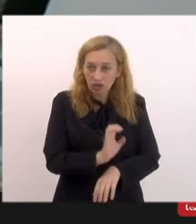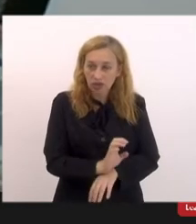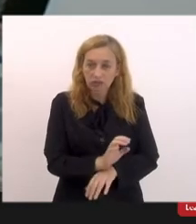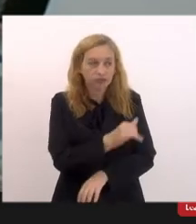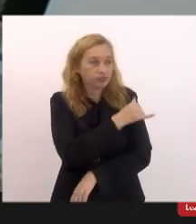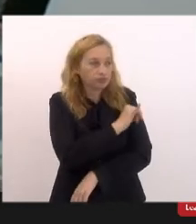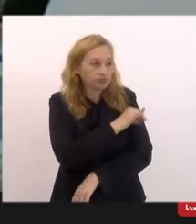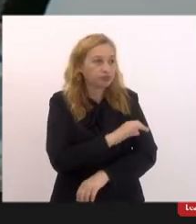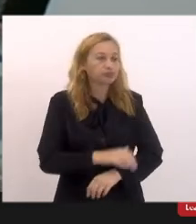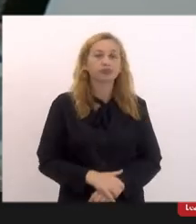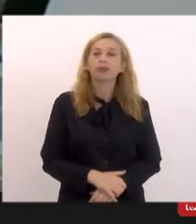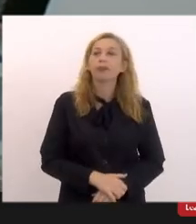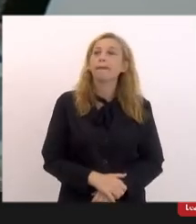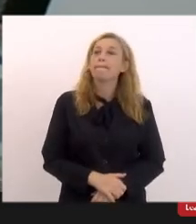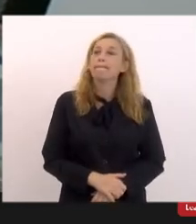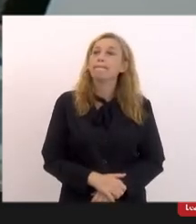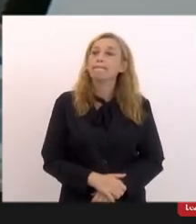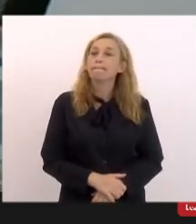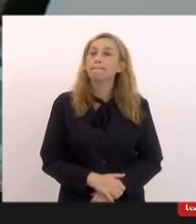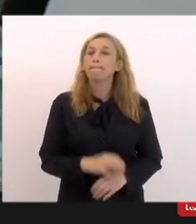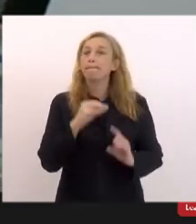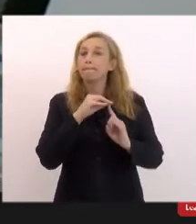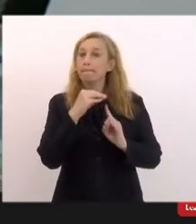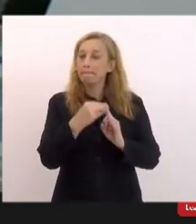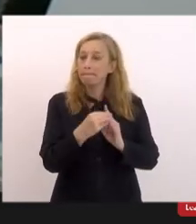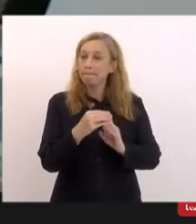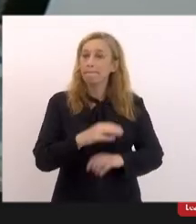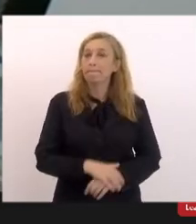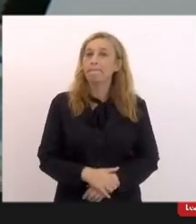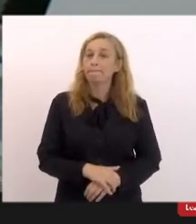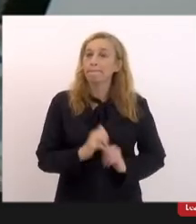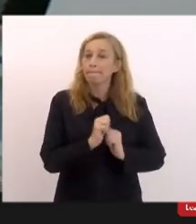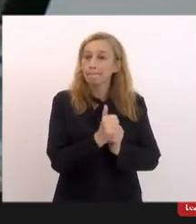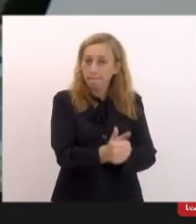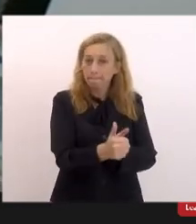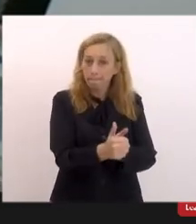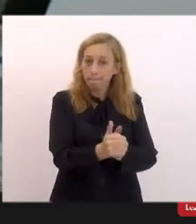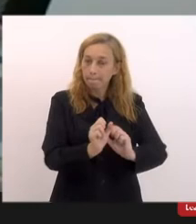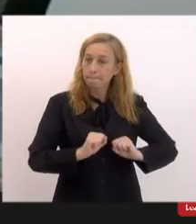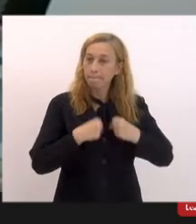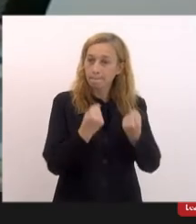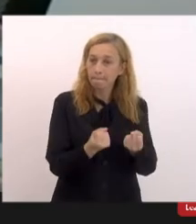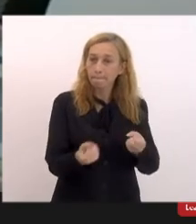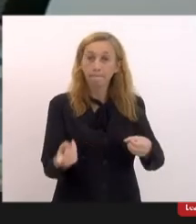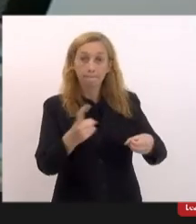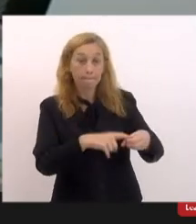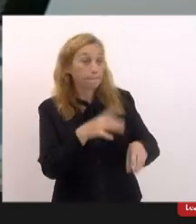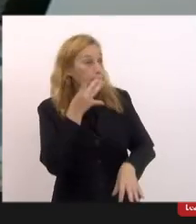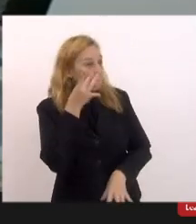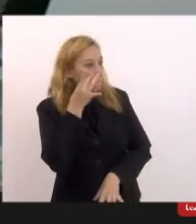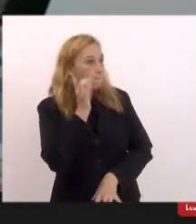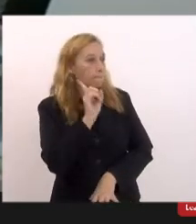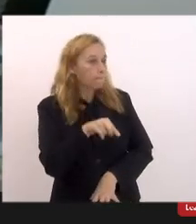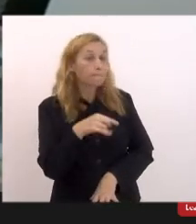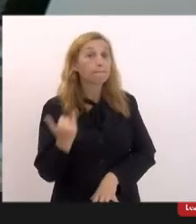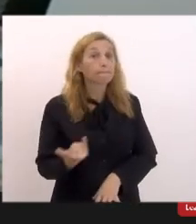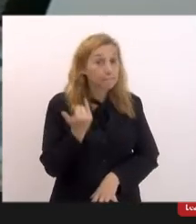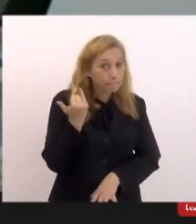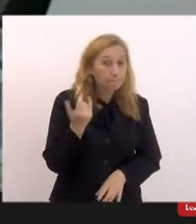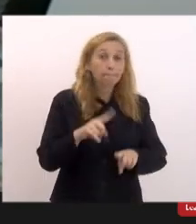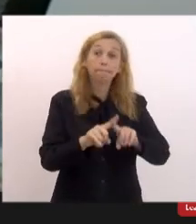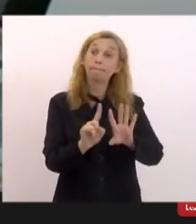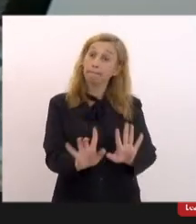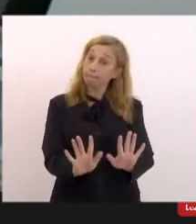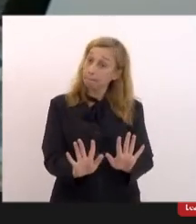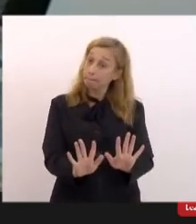Janeiro. A Fiocruz, ela segue na defesa de um retorno presencial, que é necessário, porém